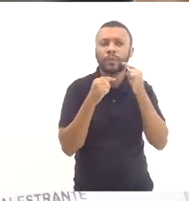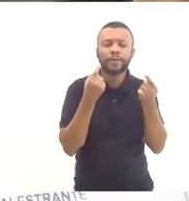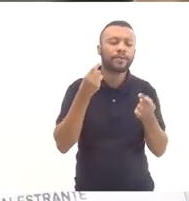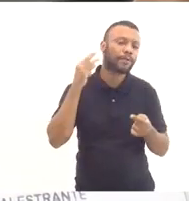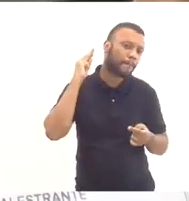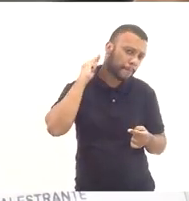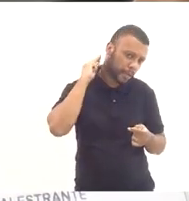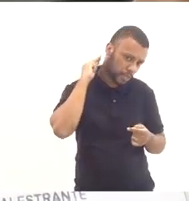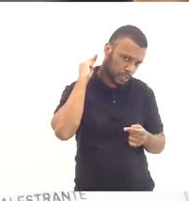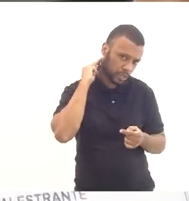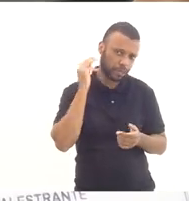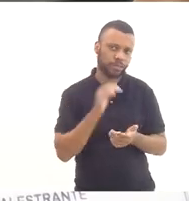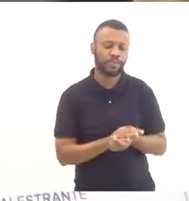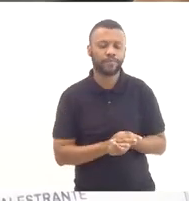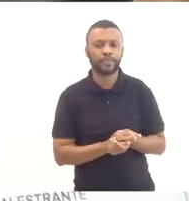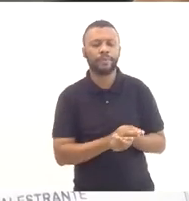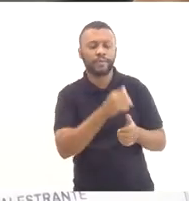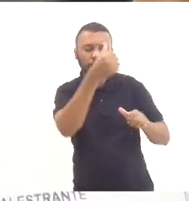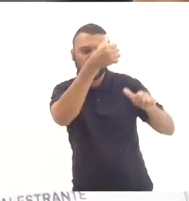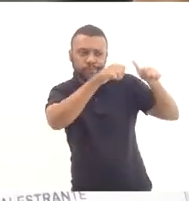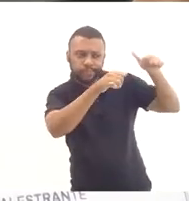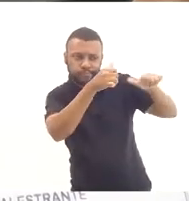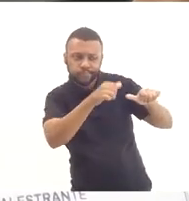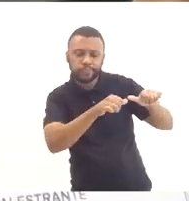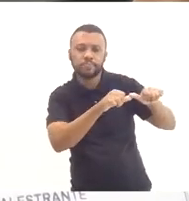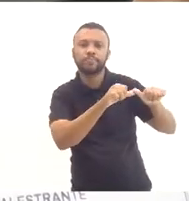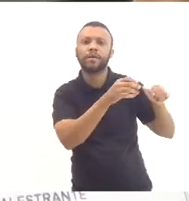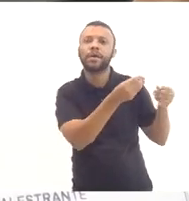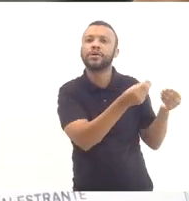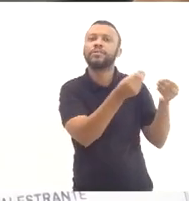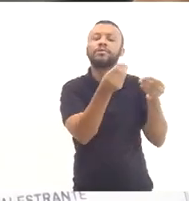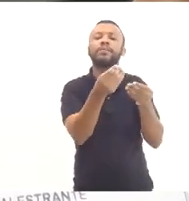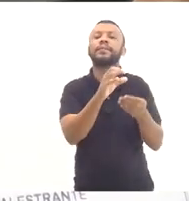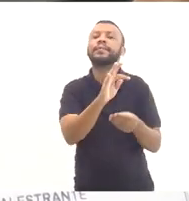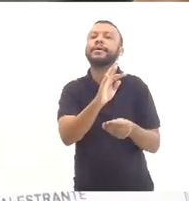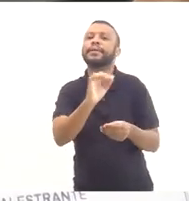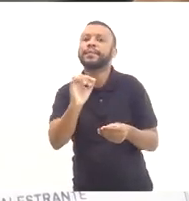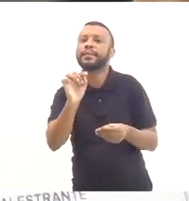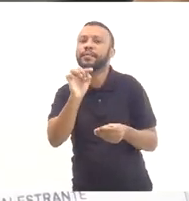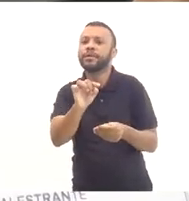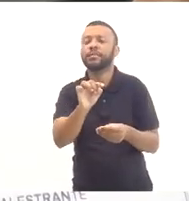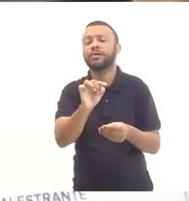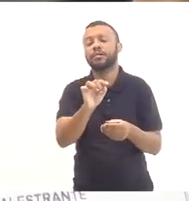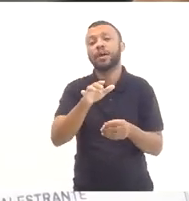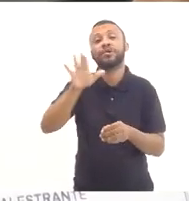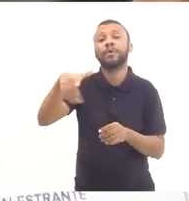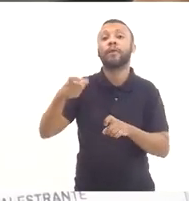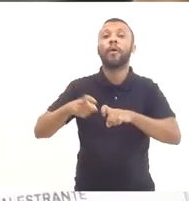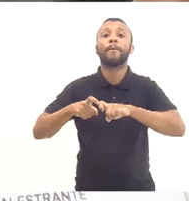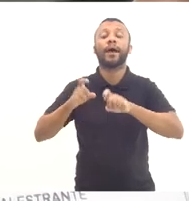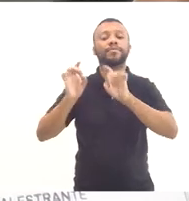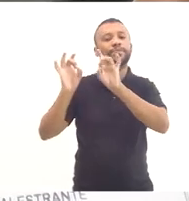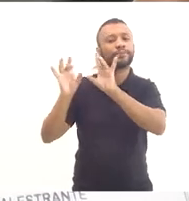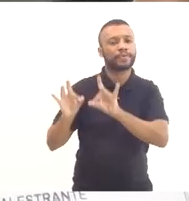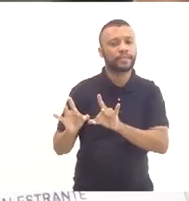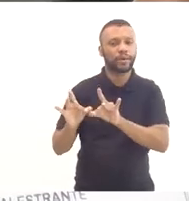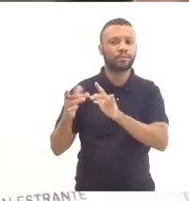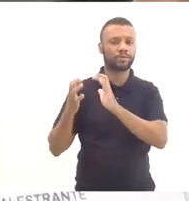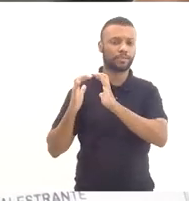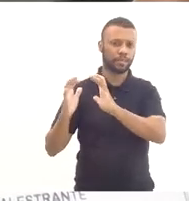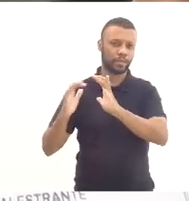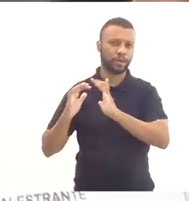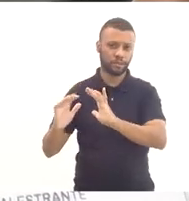meningite fez a punção e mandou ele para você deixar um neuro porque se fosse meningite era caso de neuro é aí que entra